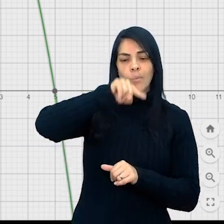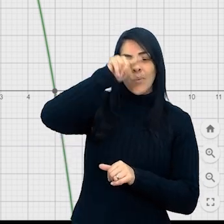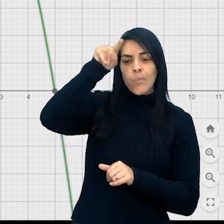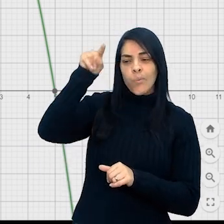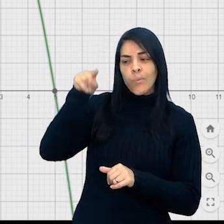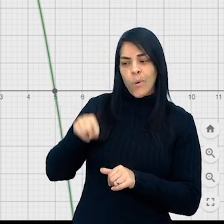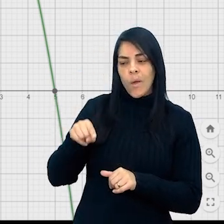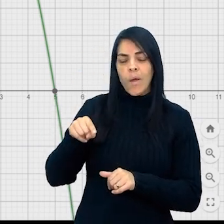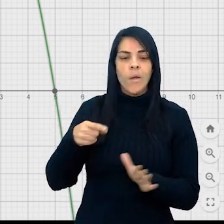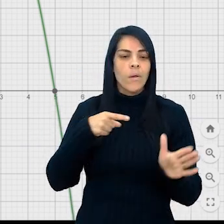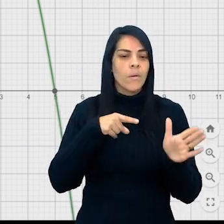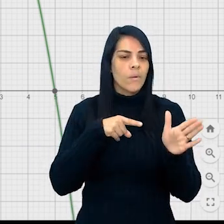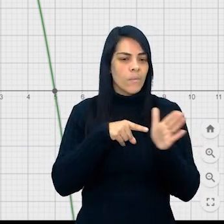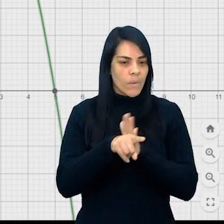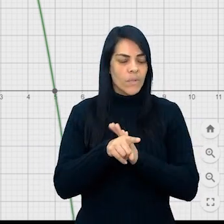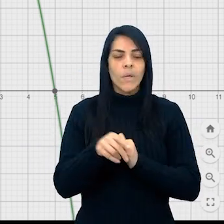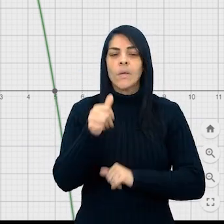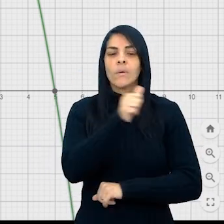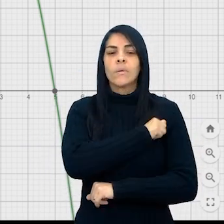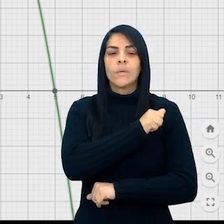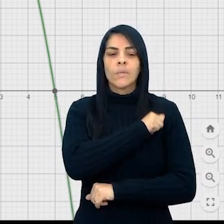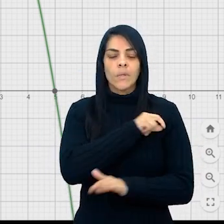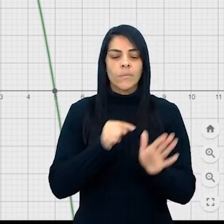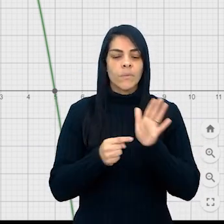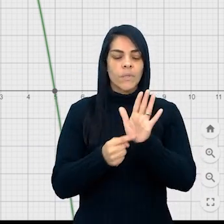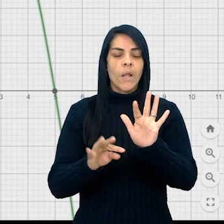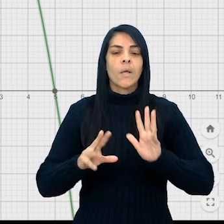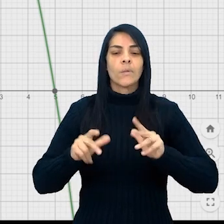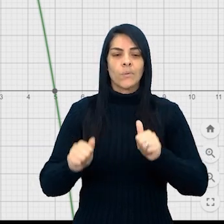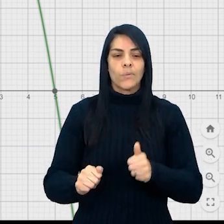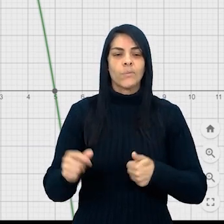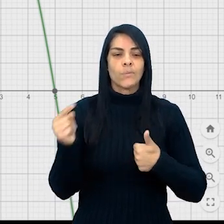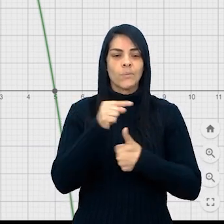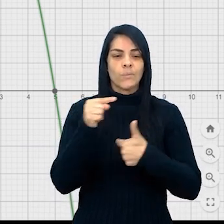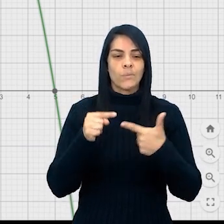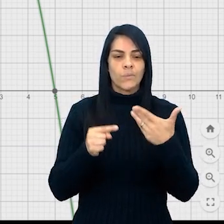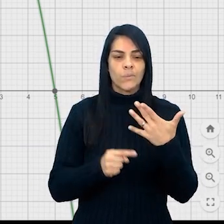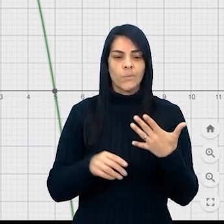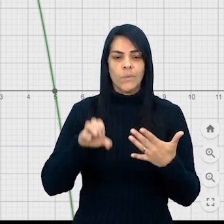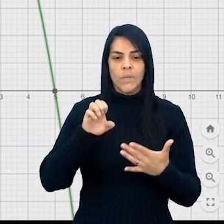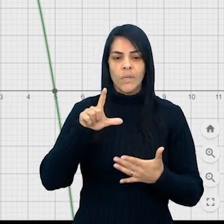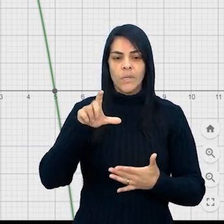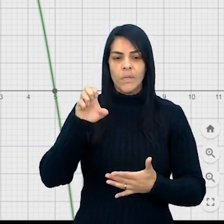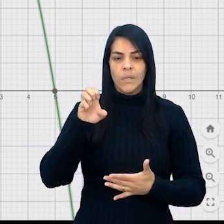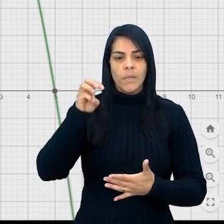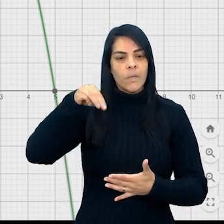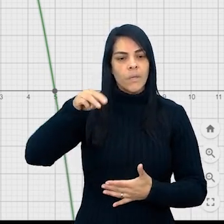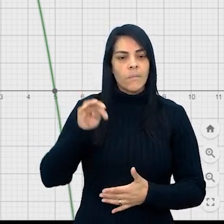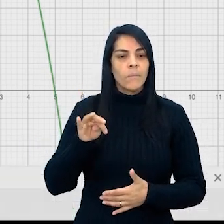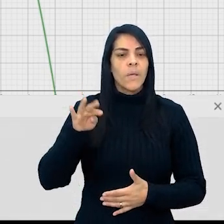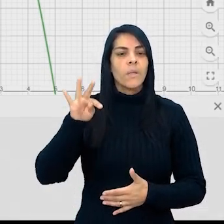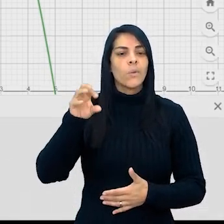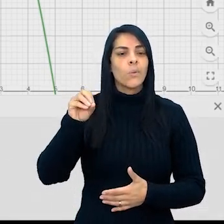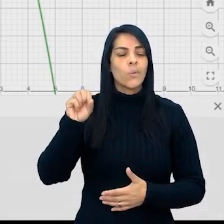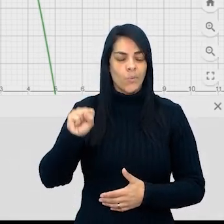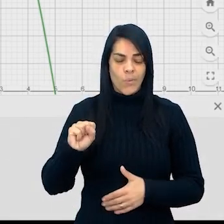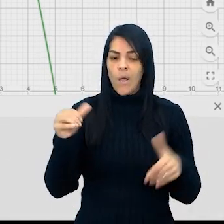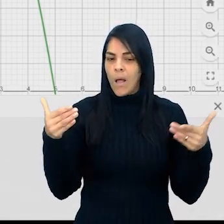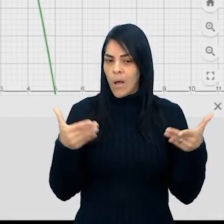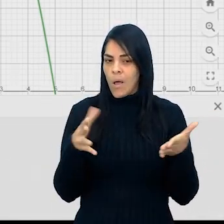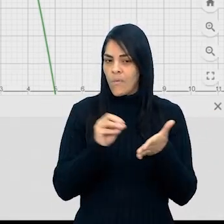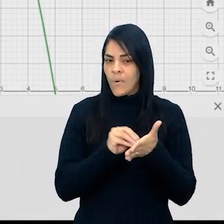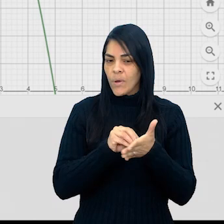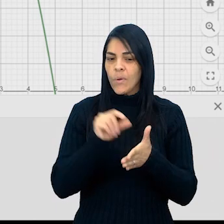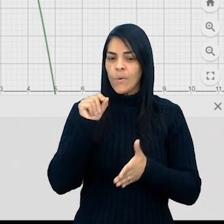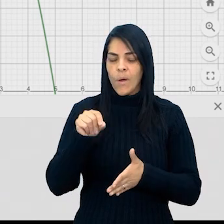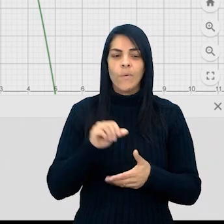pedir para os estudantes indicarem todos os seus elementos. Então, vamos lá. Agora vamos colocá-la